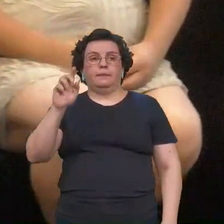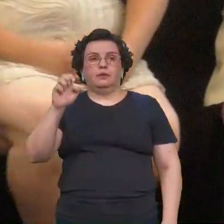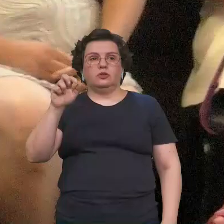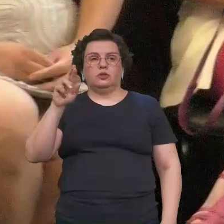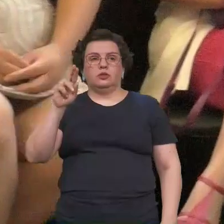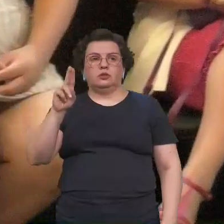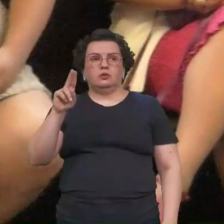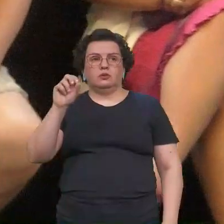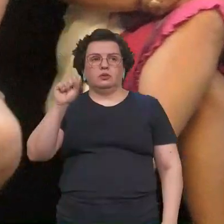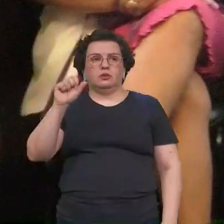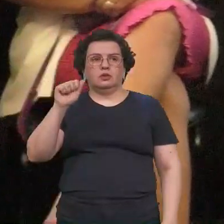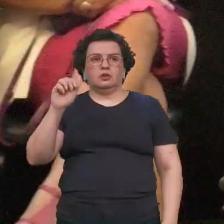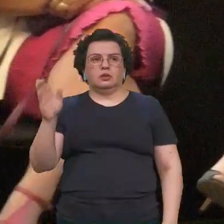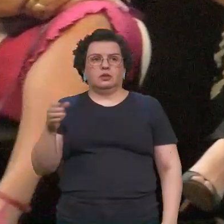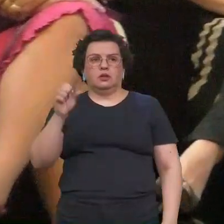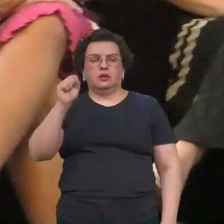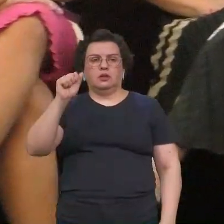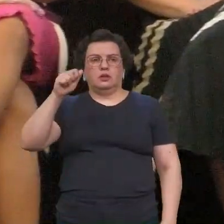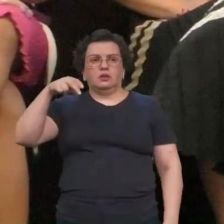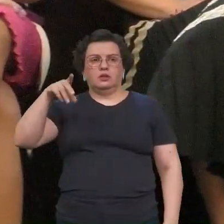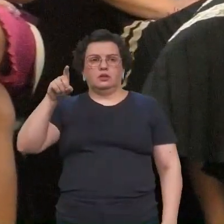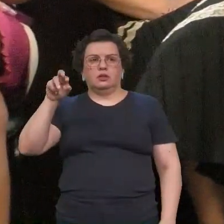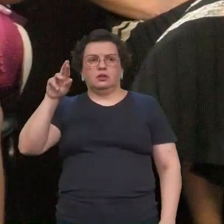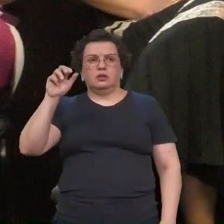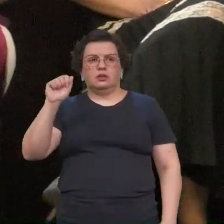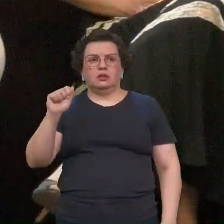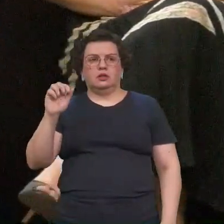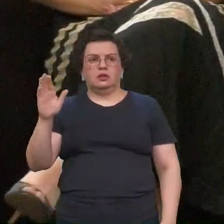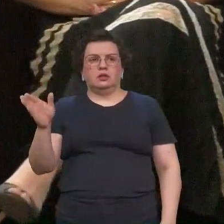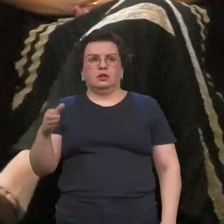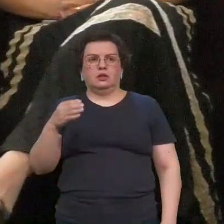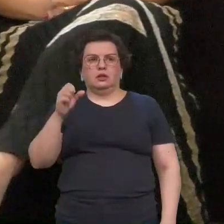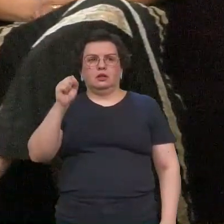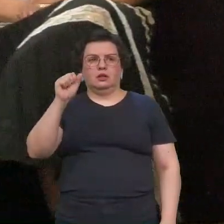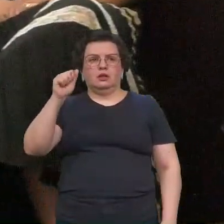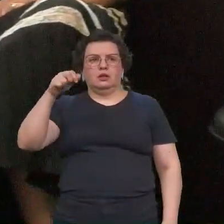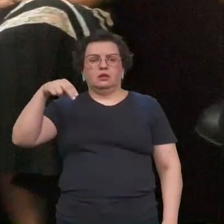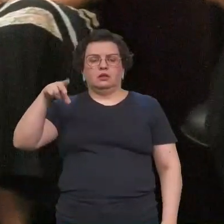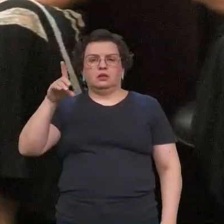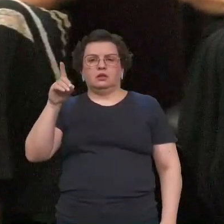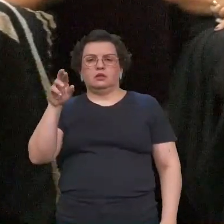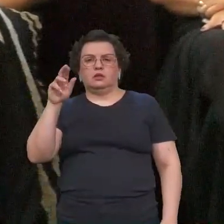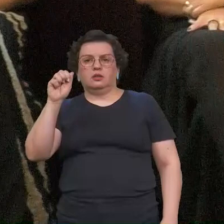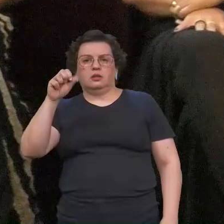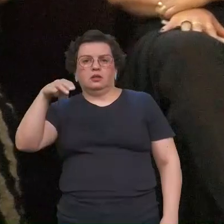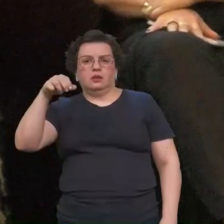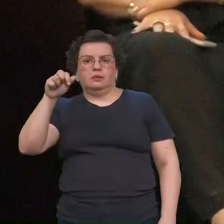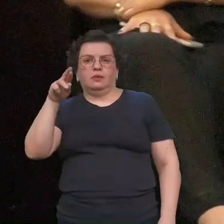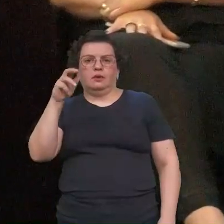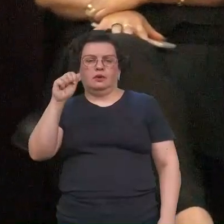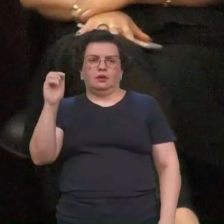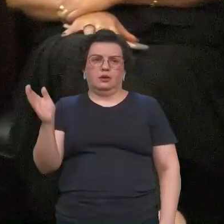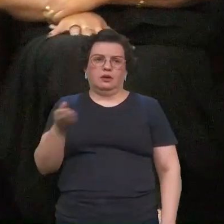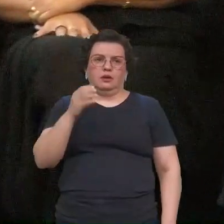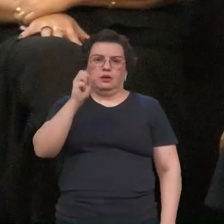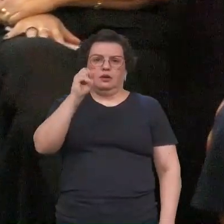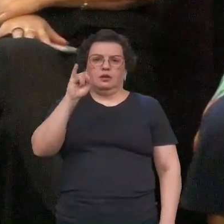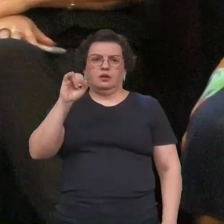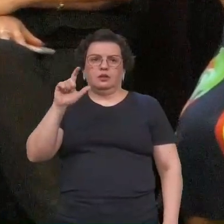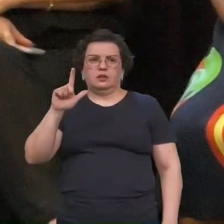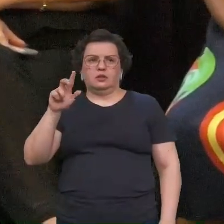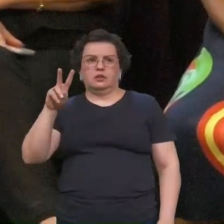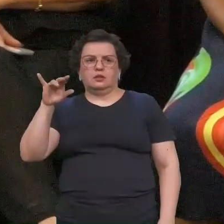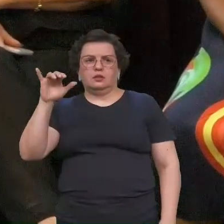Roberta Cardoso, Sandra Cristina de Souza Farias, Sandra Mara Luiz Ribeiro, Silvia Helena Vivian